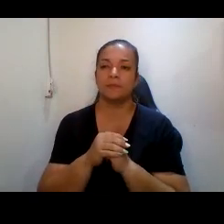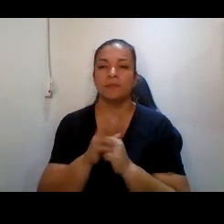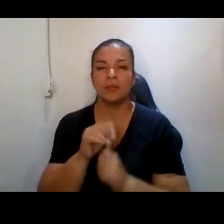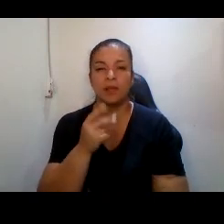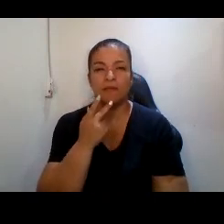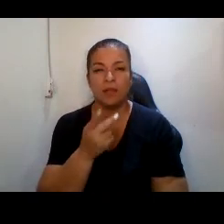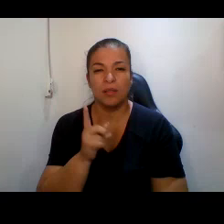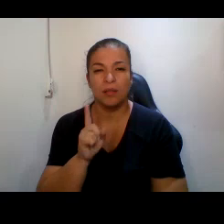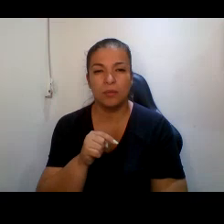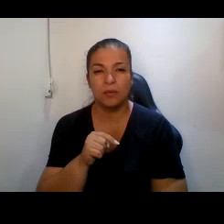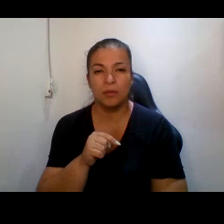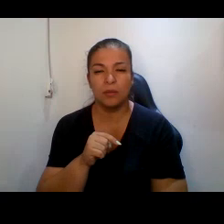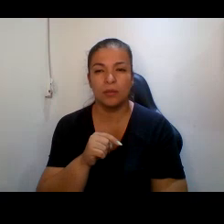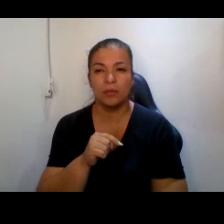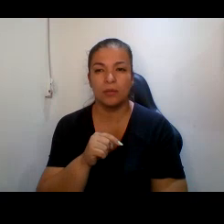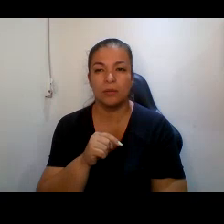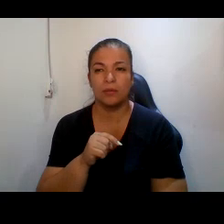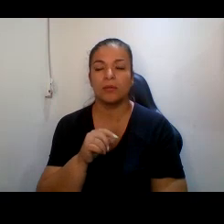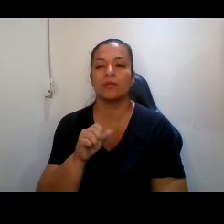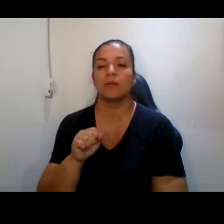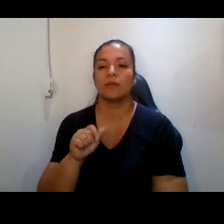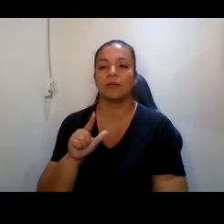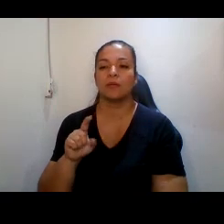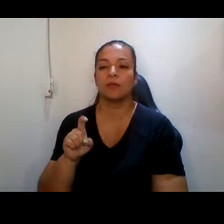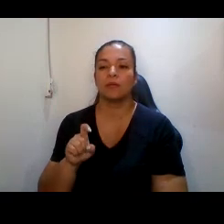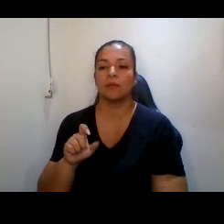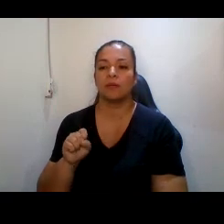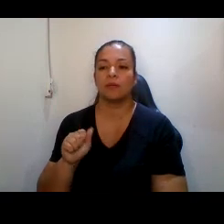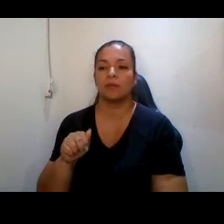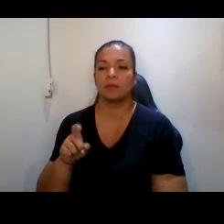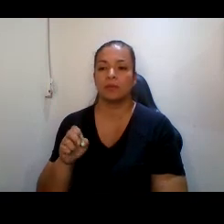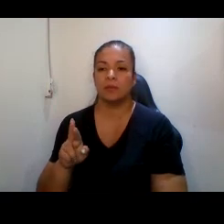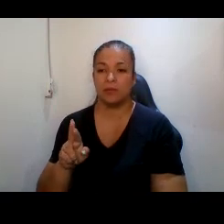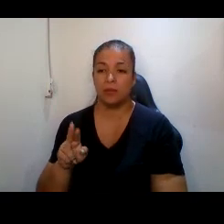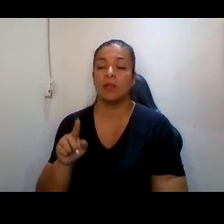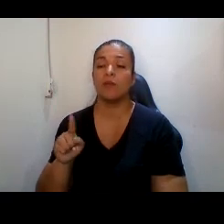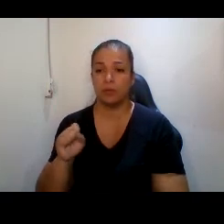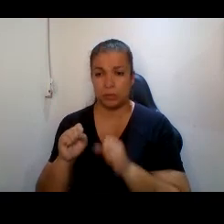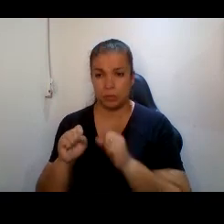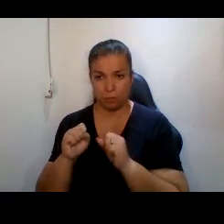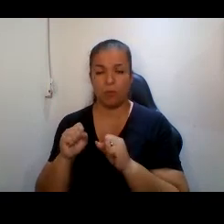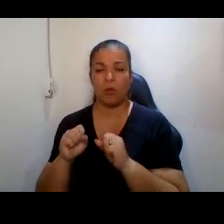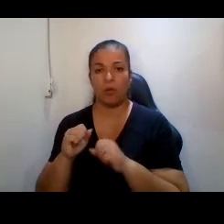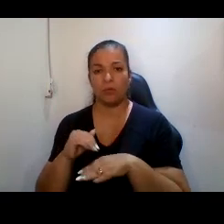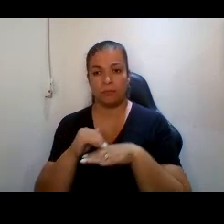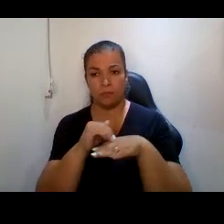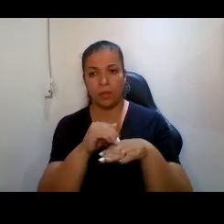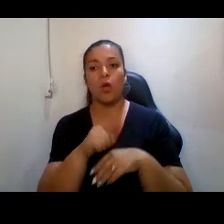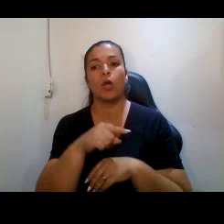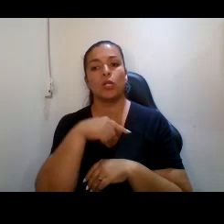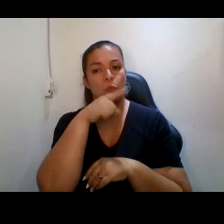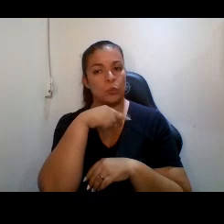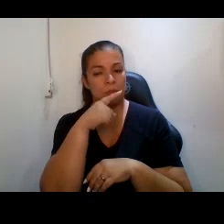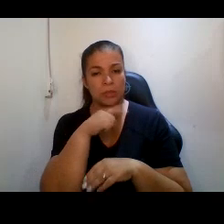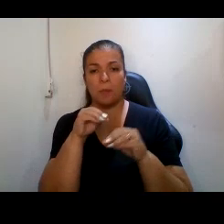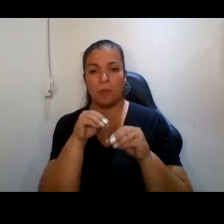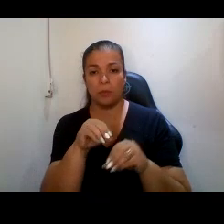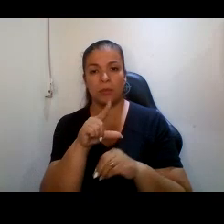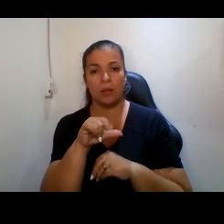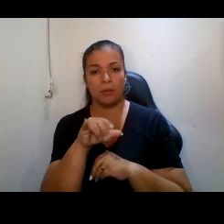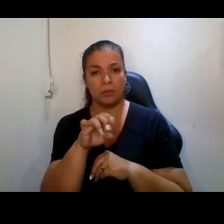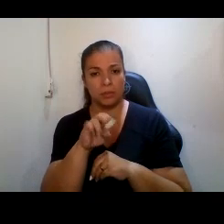é o Alexander, né? Você pode dizer, viu, Alexander, você não conseguiu inserir no Liceu, por